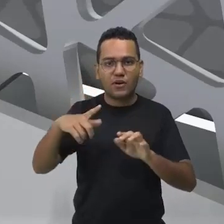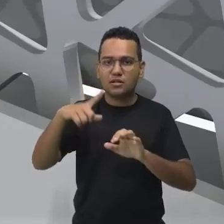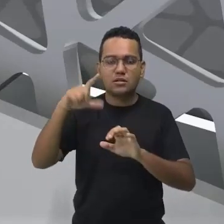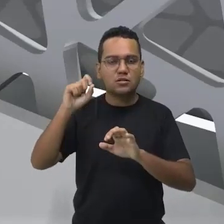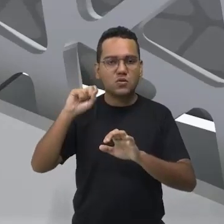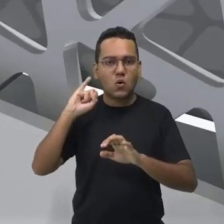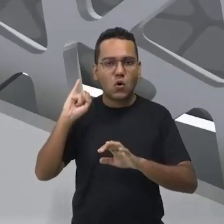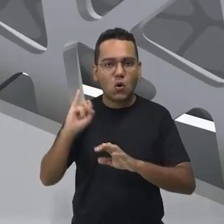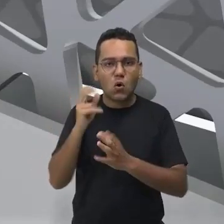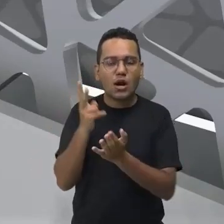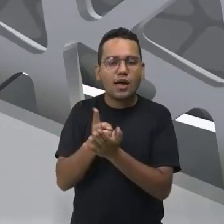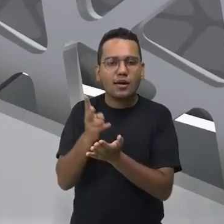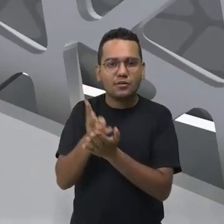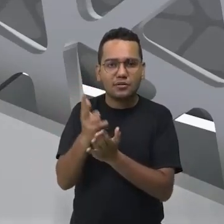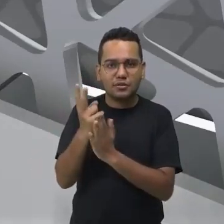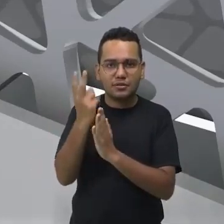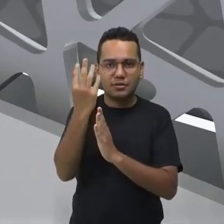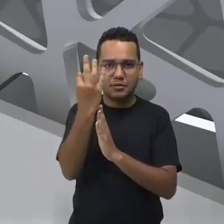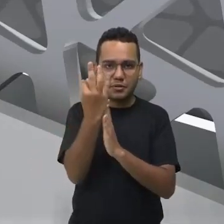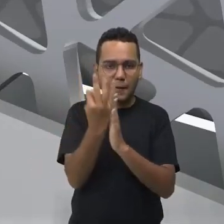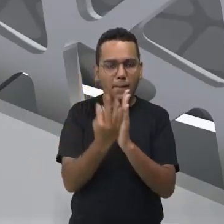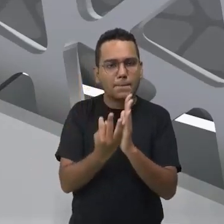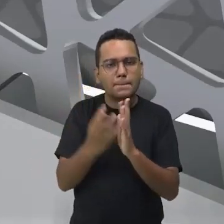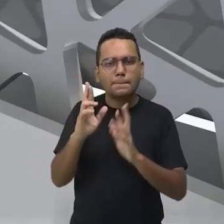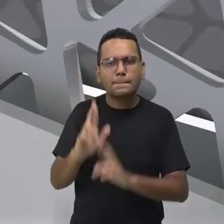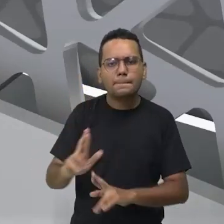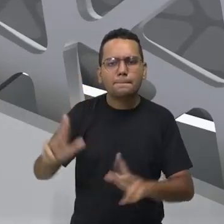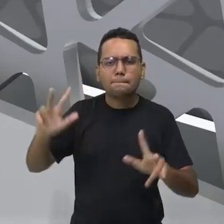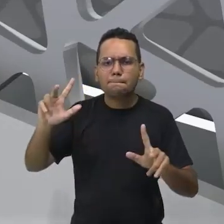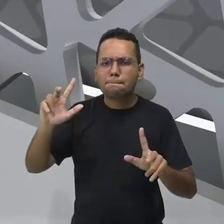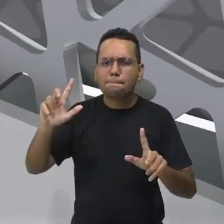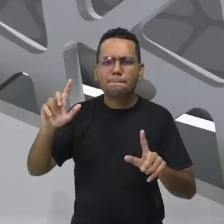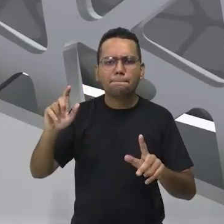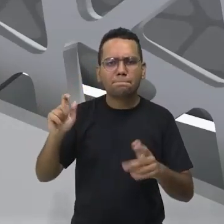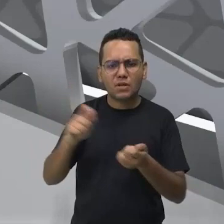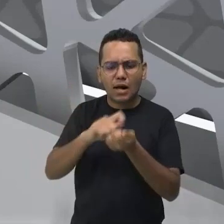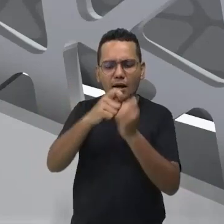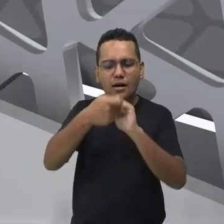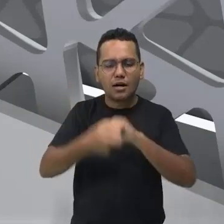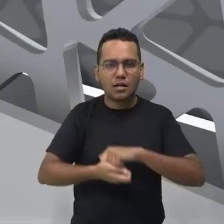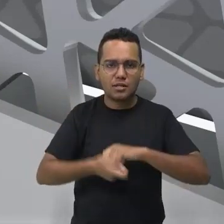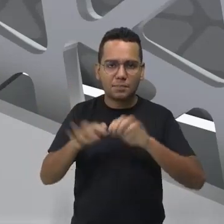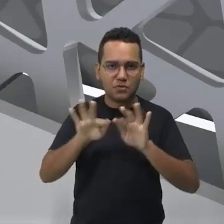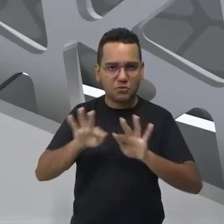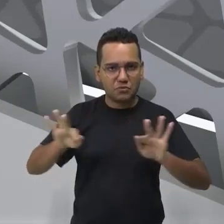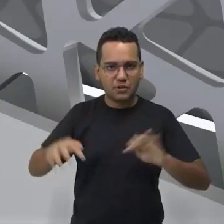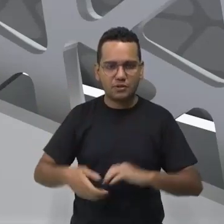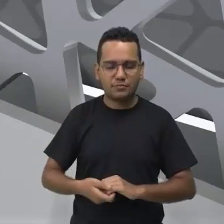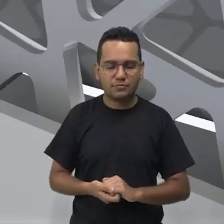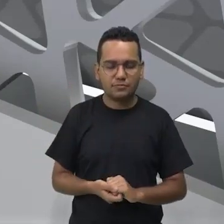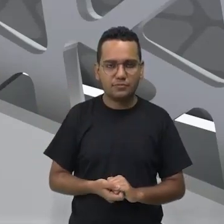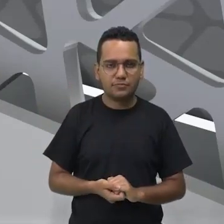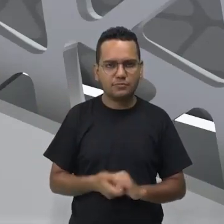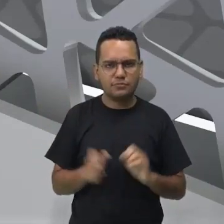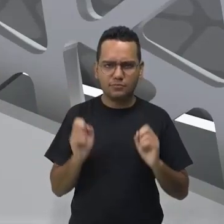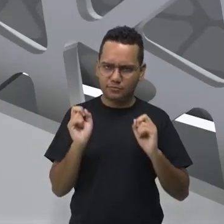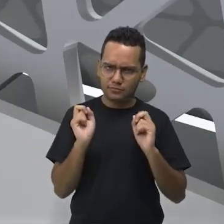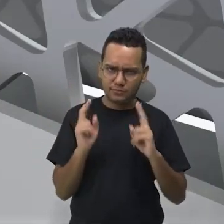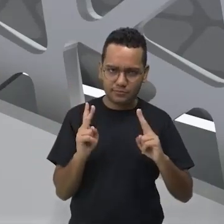você pega um texto e reescreve utilizando outras palavras, mas mantendo a sua